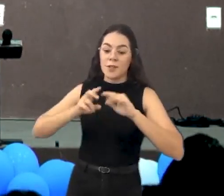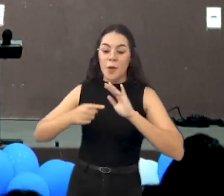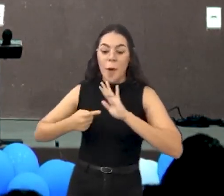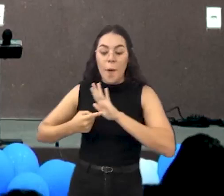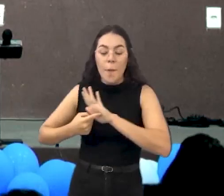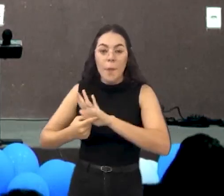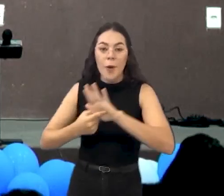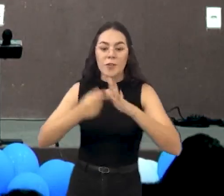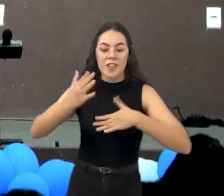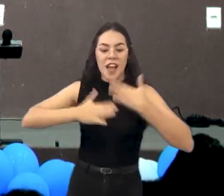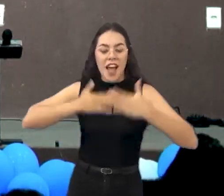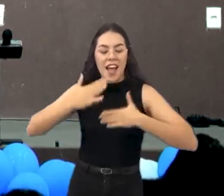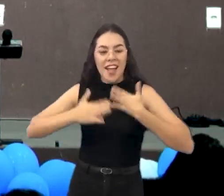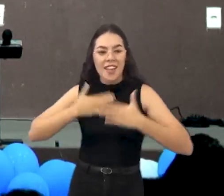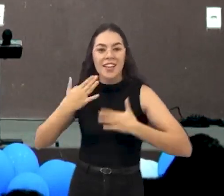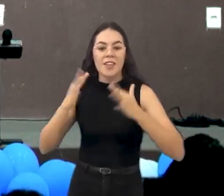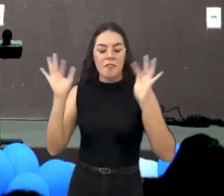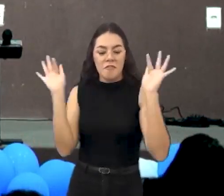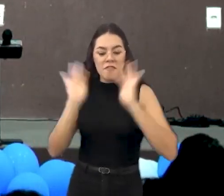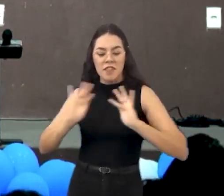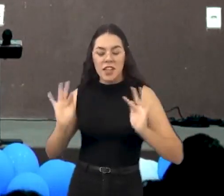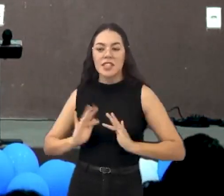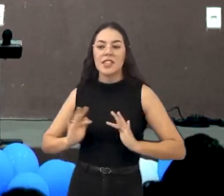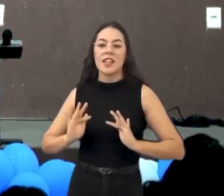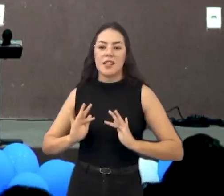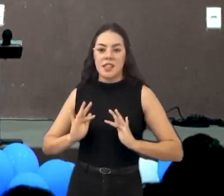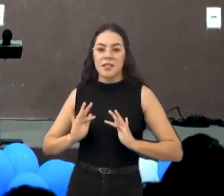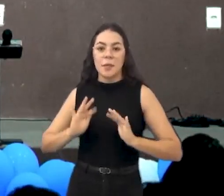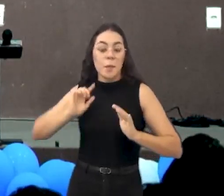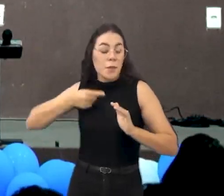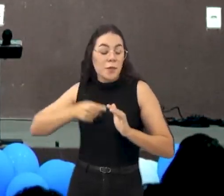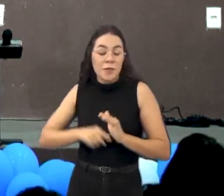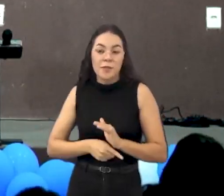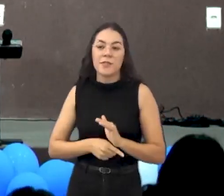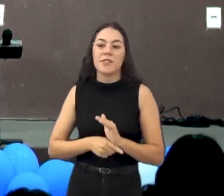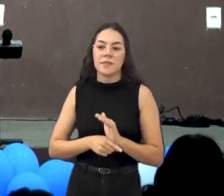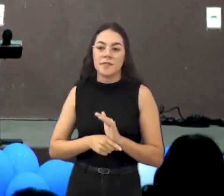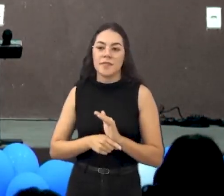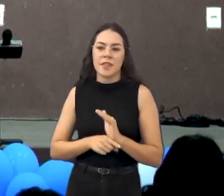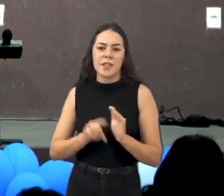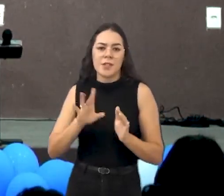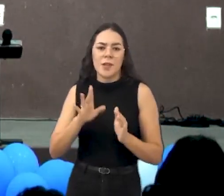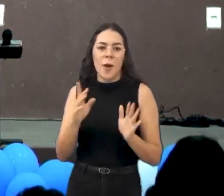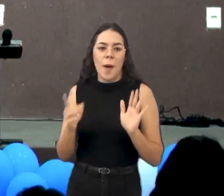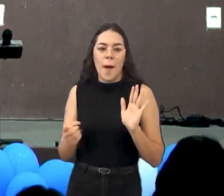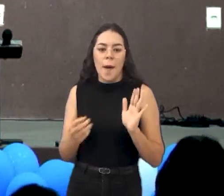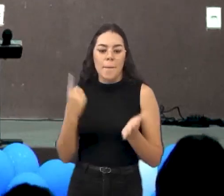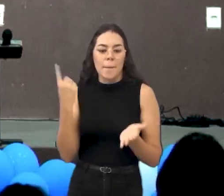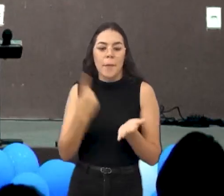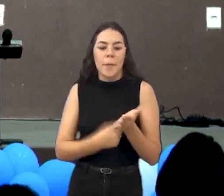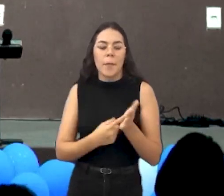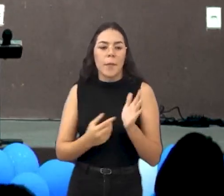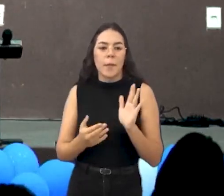uma alegria e uma felicidade muito mais profunda do que uma promessa de vitória